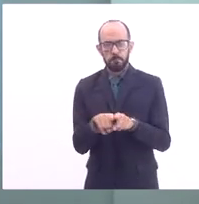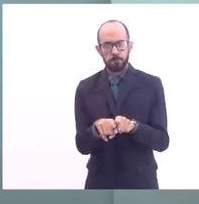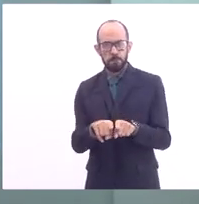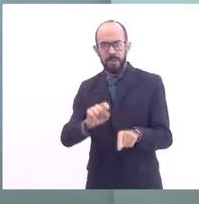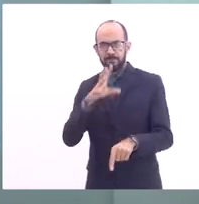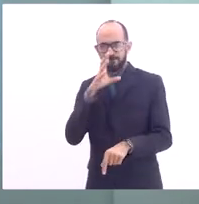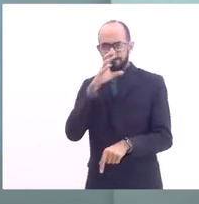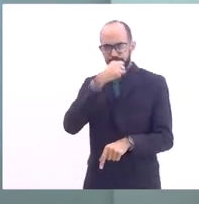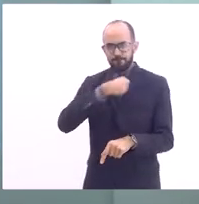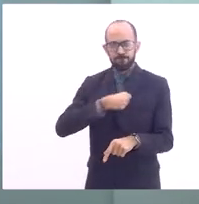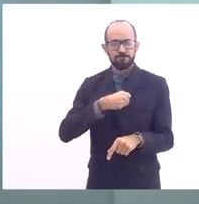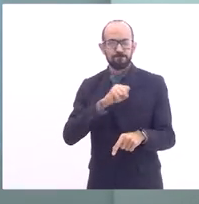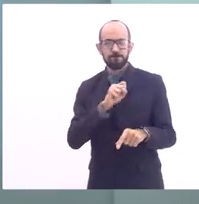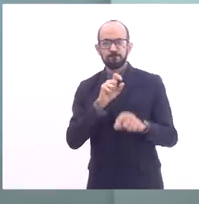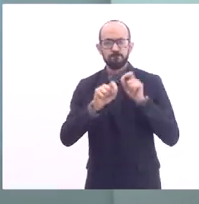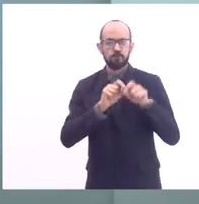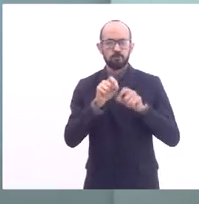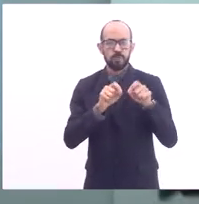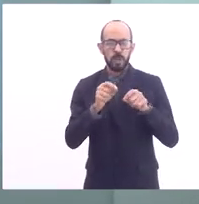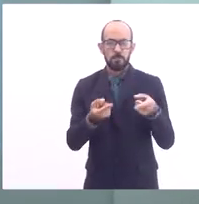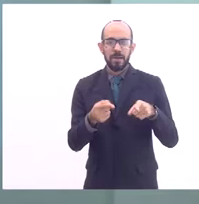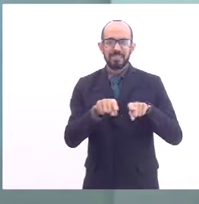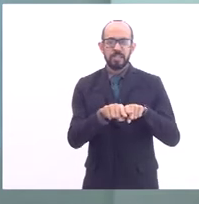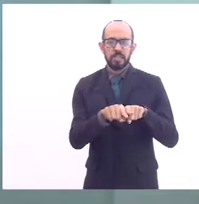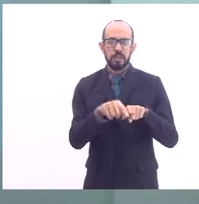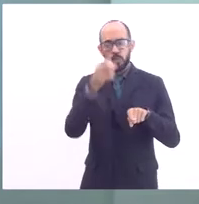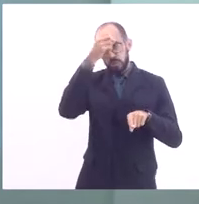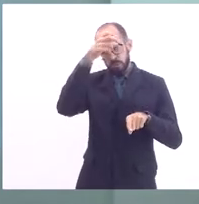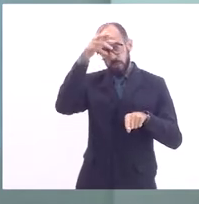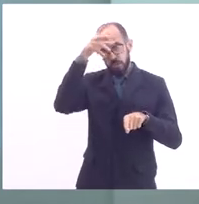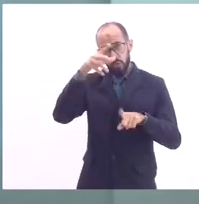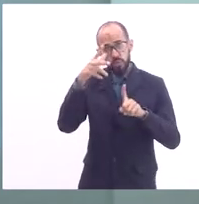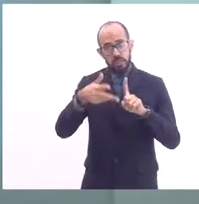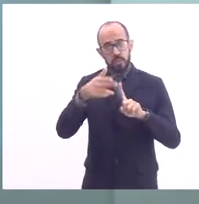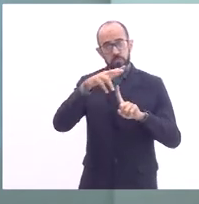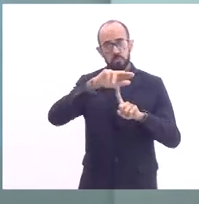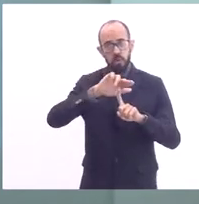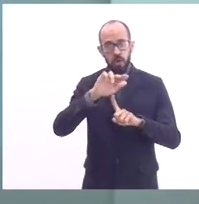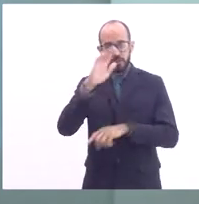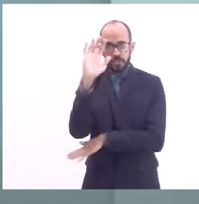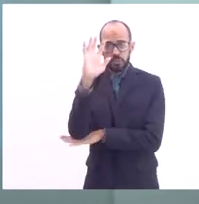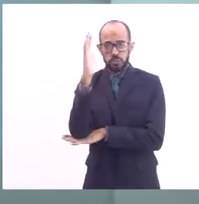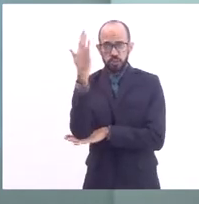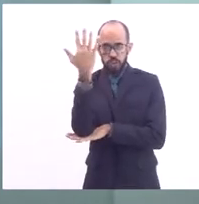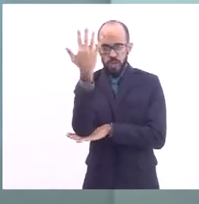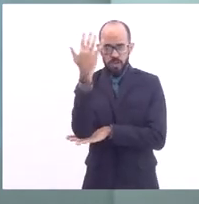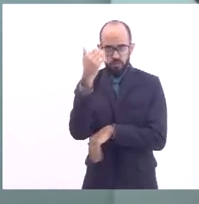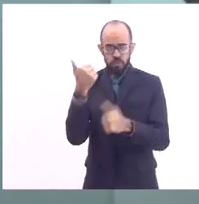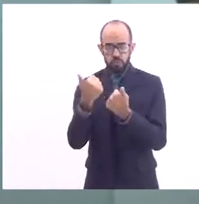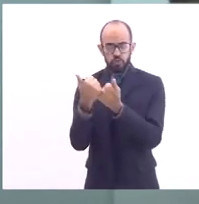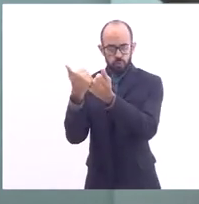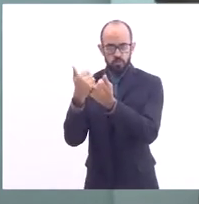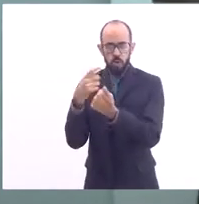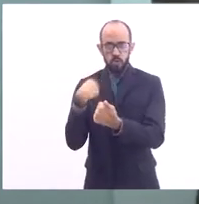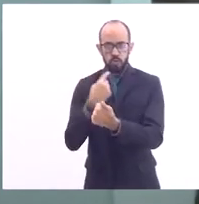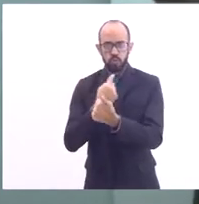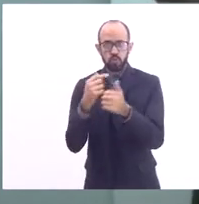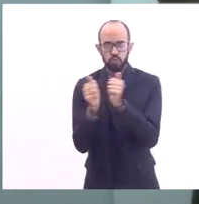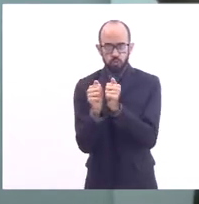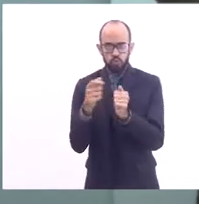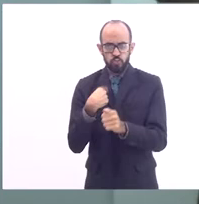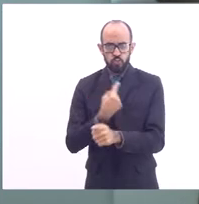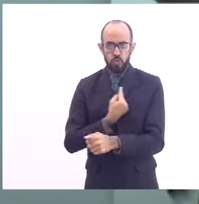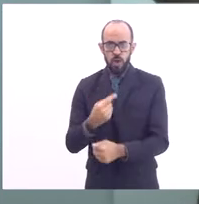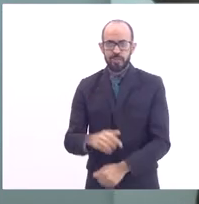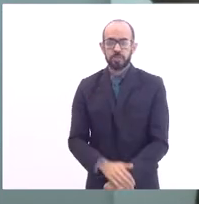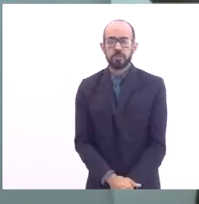ações de poda também em parceria com as prefeituras, que hoje nós temos aí convênio com algumas prefeituras que não dão suporte em poda. Por favor.